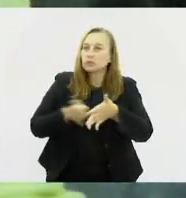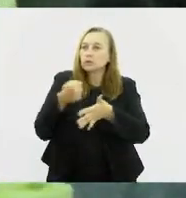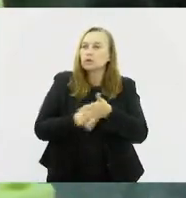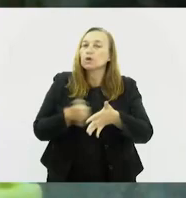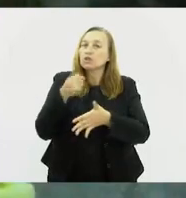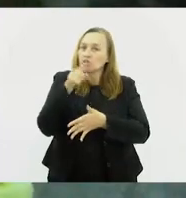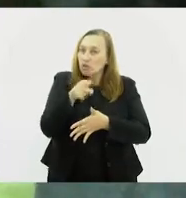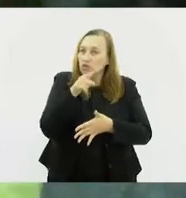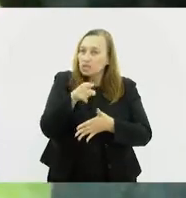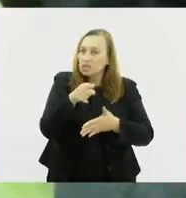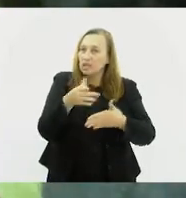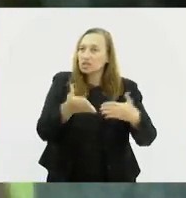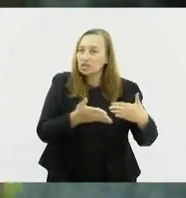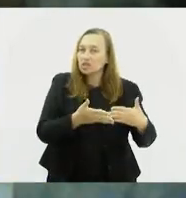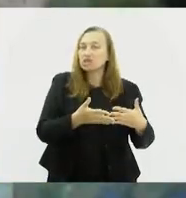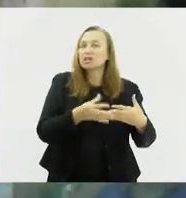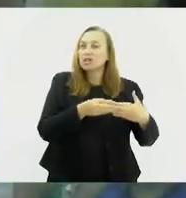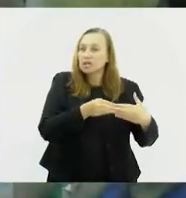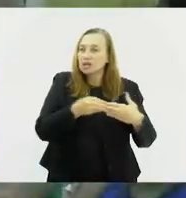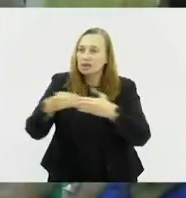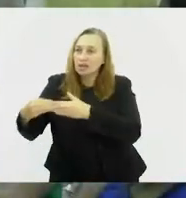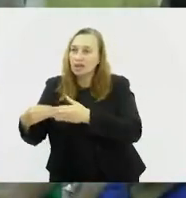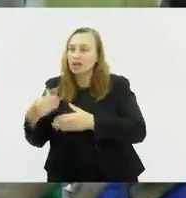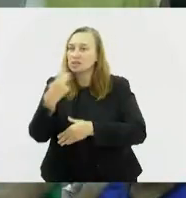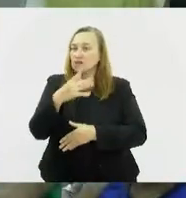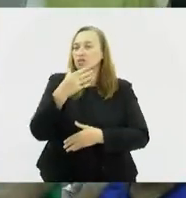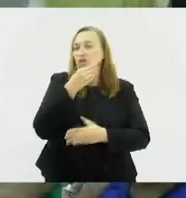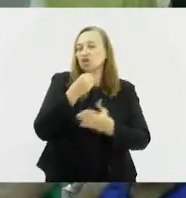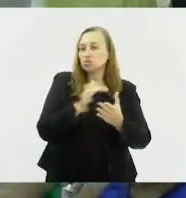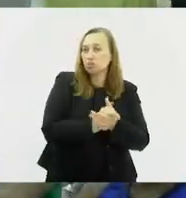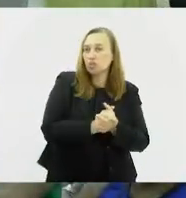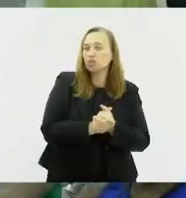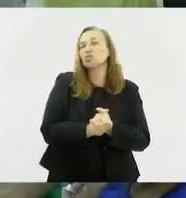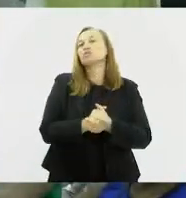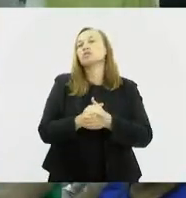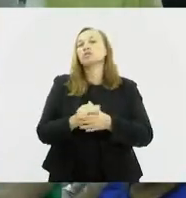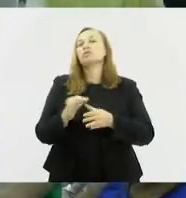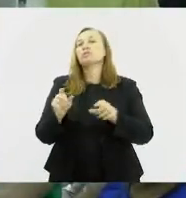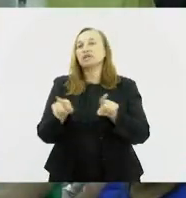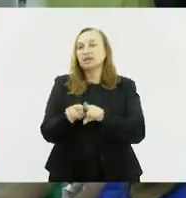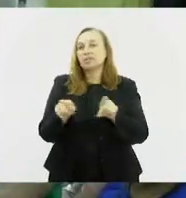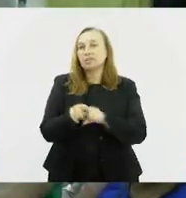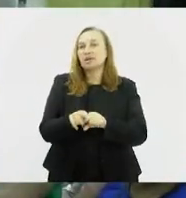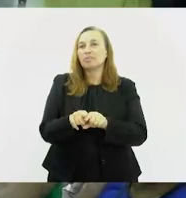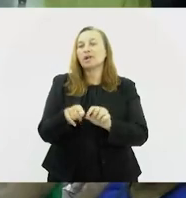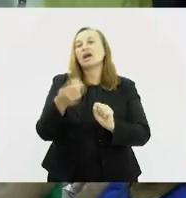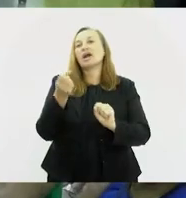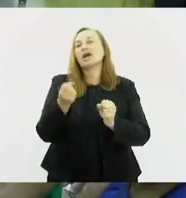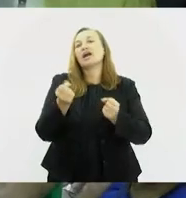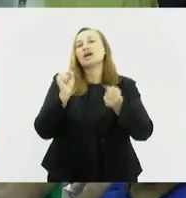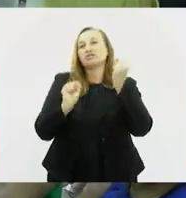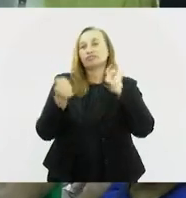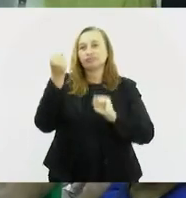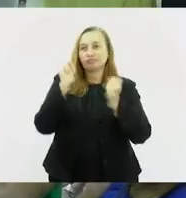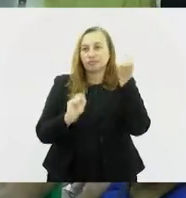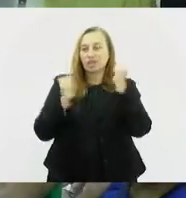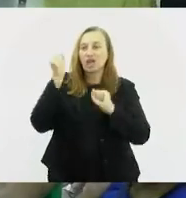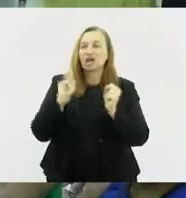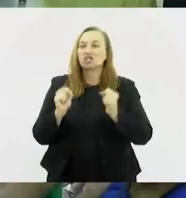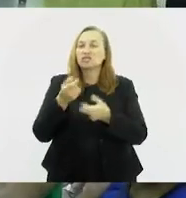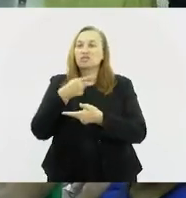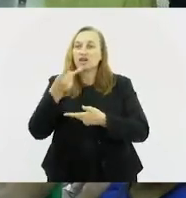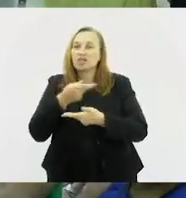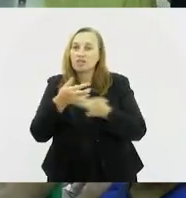trazê-los para o programa. Porque, quando a gente fala de atividade física, a gente fala de autonomia, a gente fala de uma série de coisas.